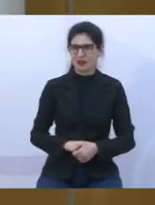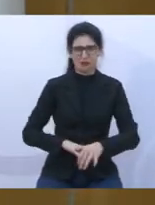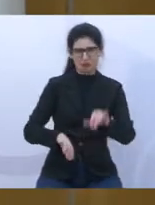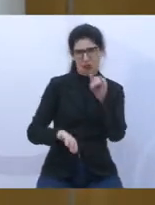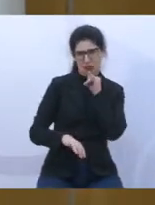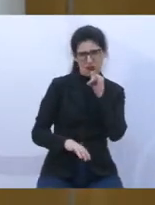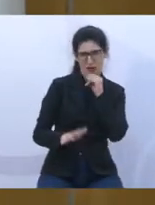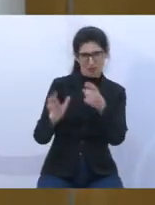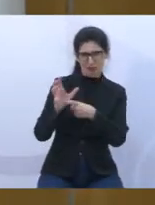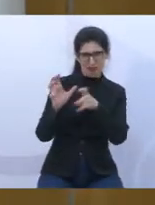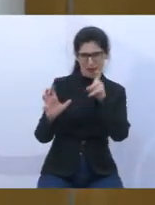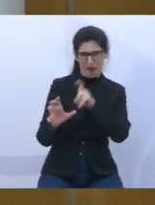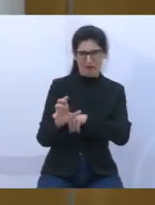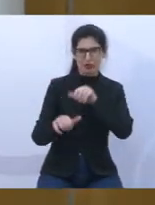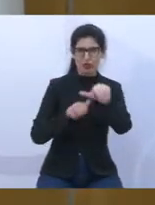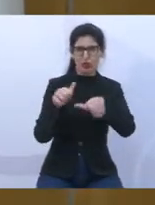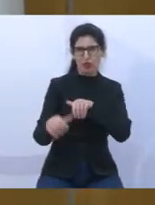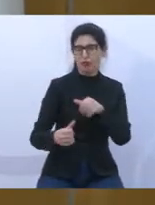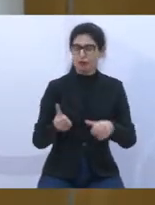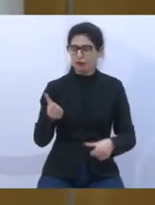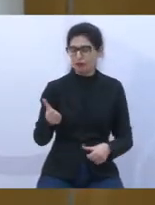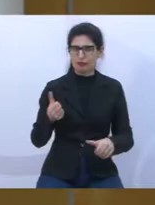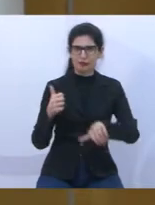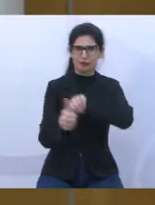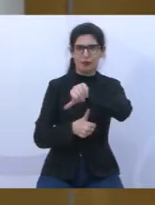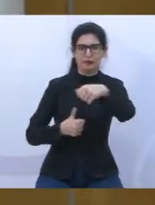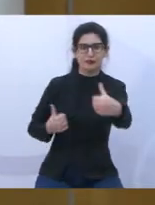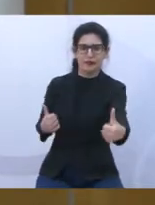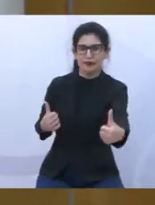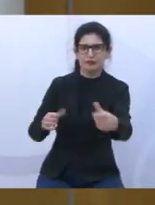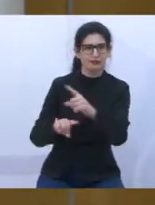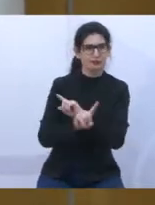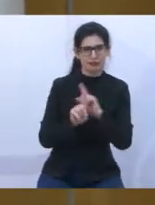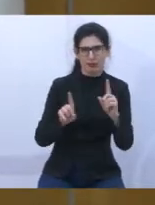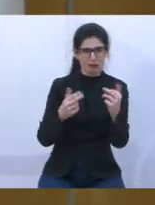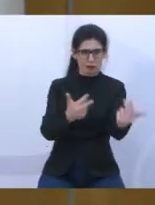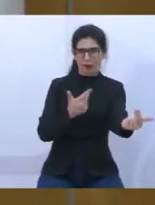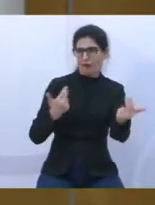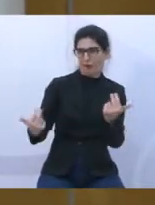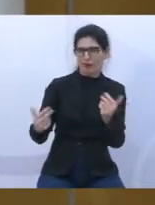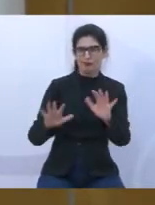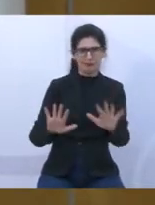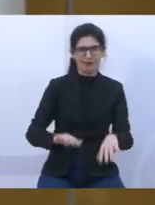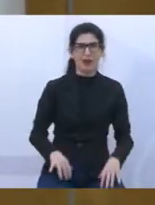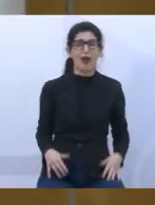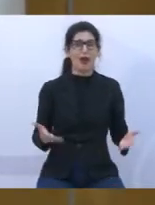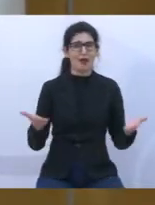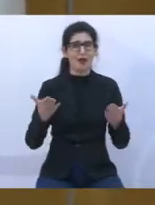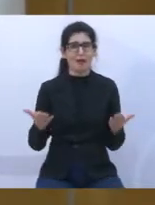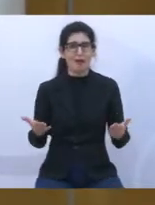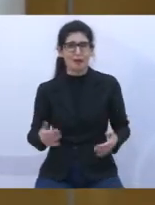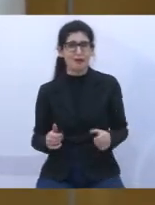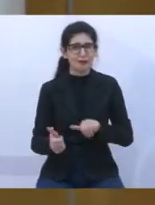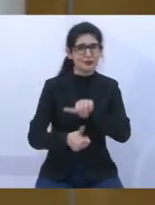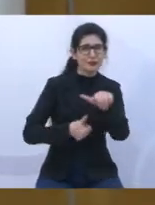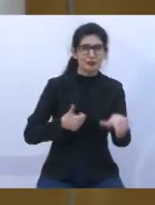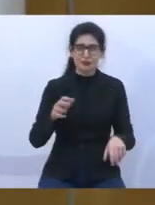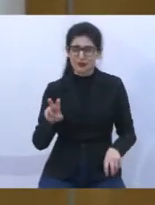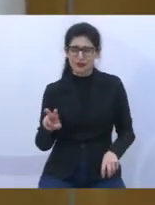6 e alguns pontos infelizmente a população trocou 5 por 6